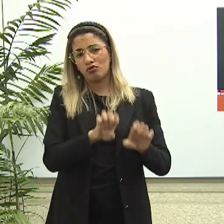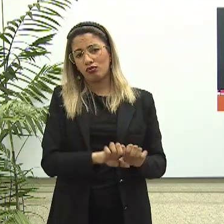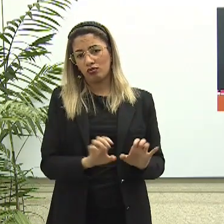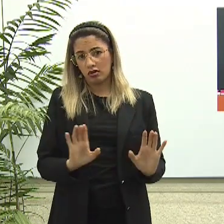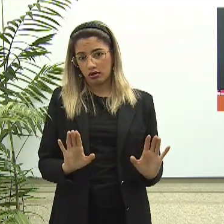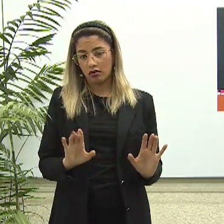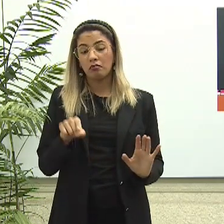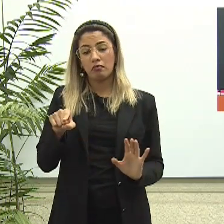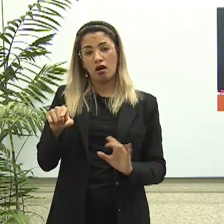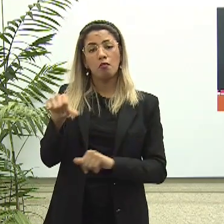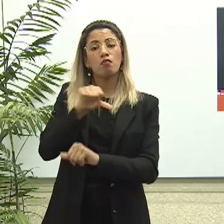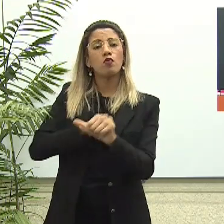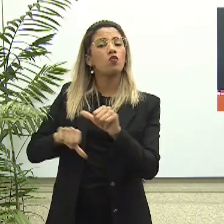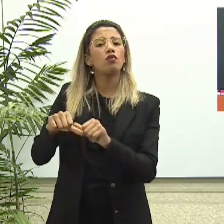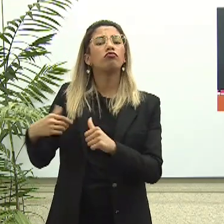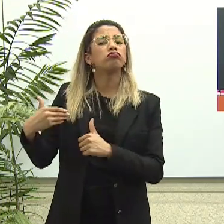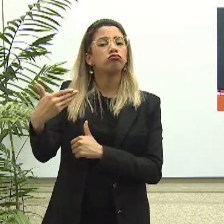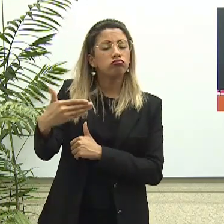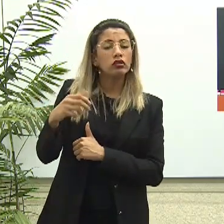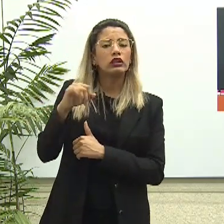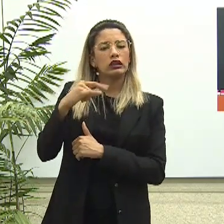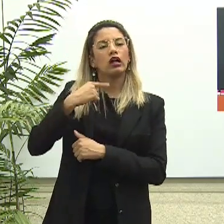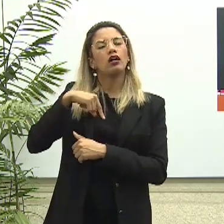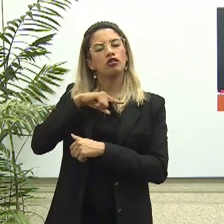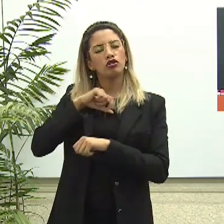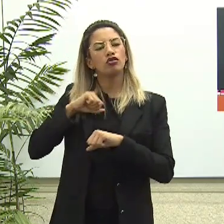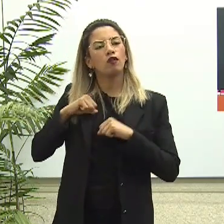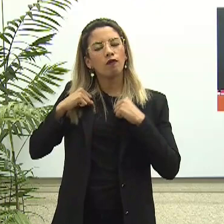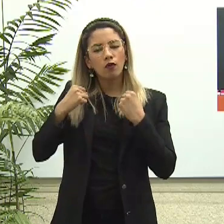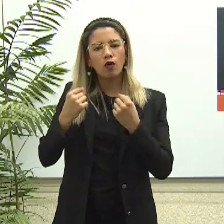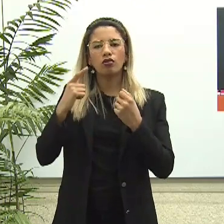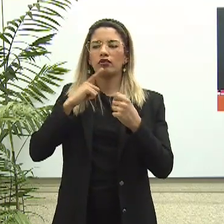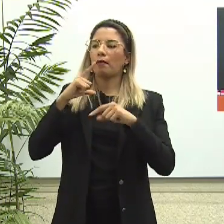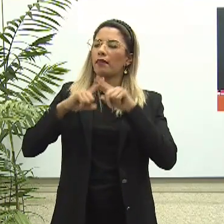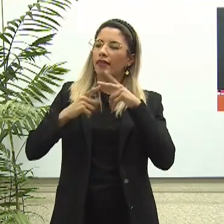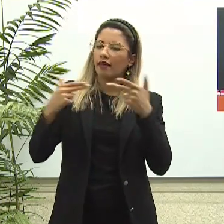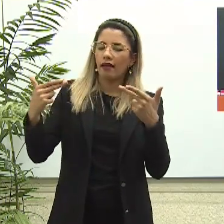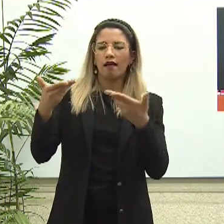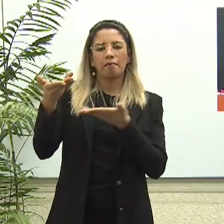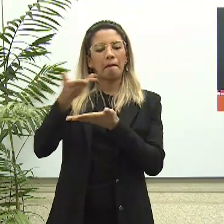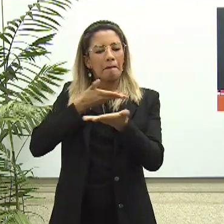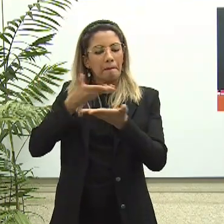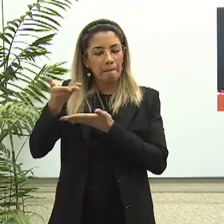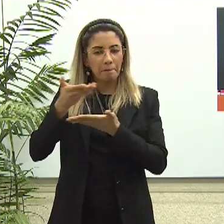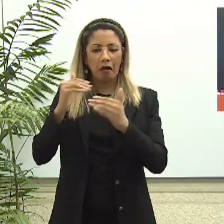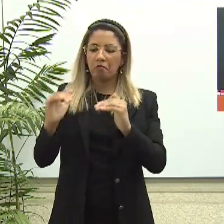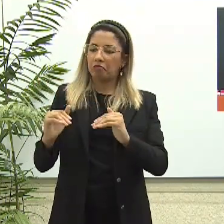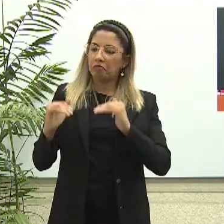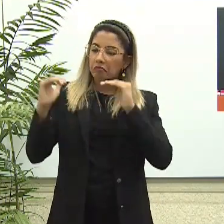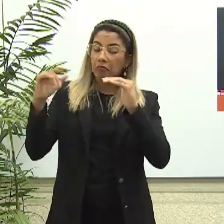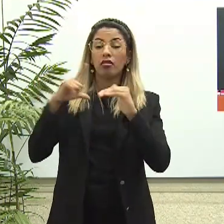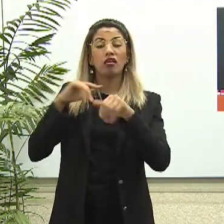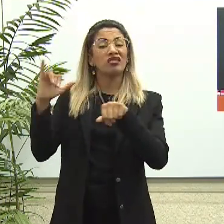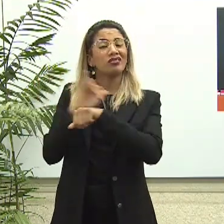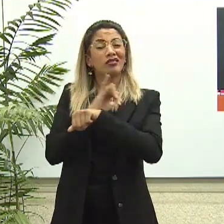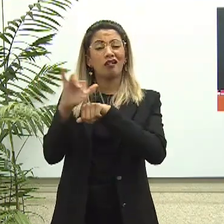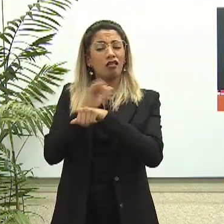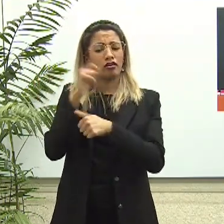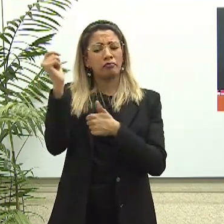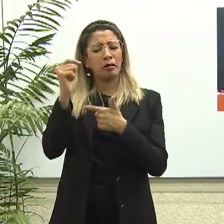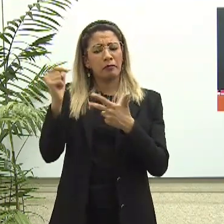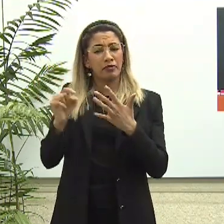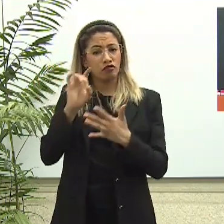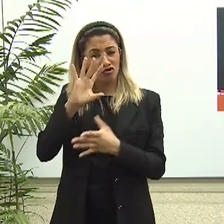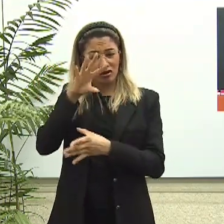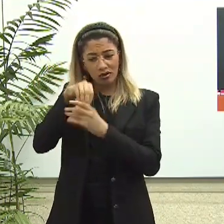quando a gente tiver construir força material construir relações construir soberania construir alternativas que não são só de